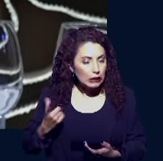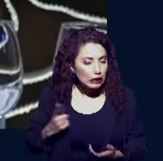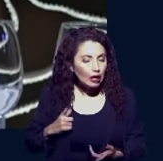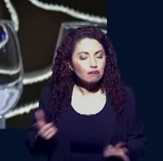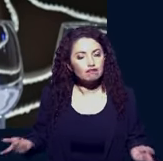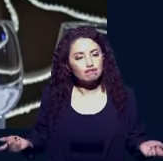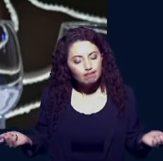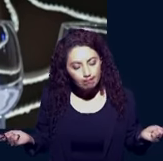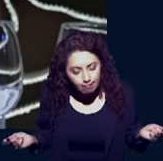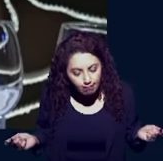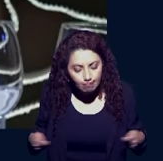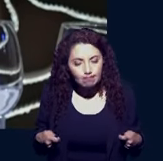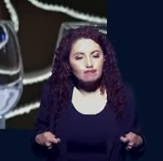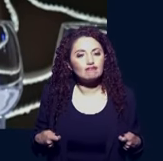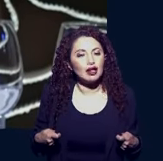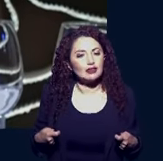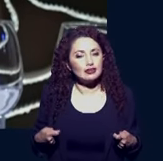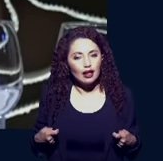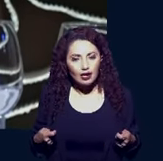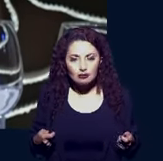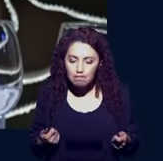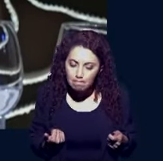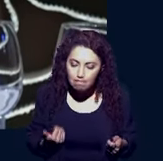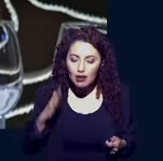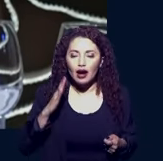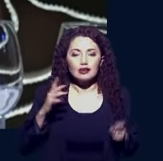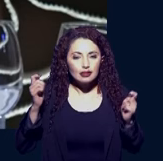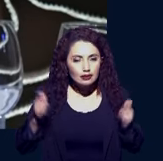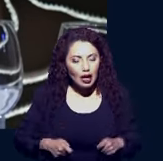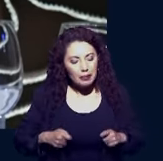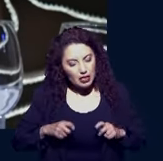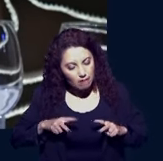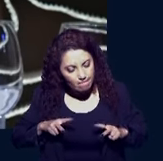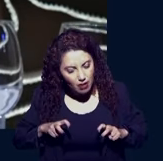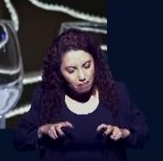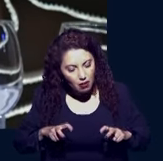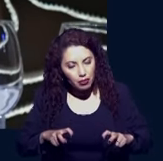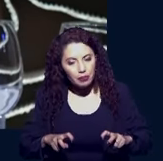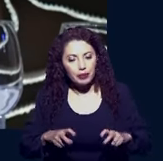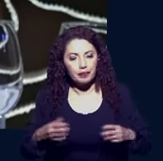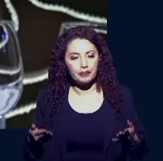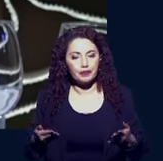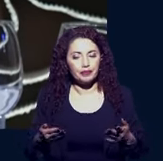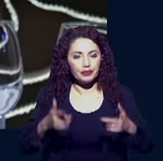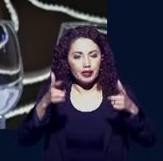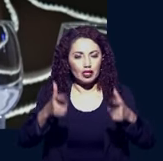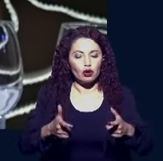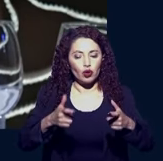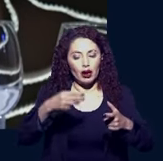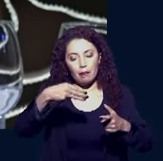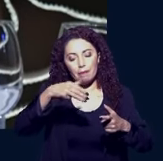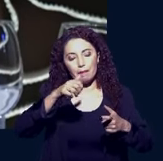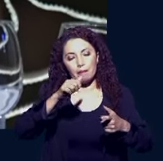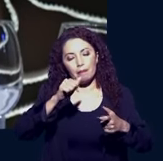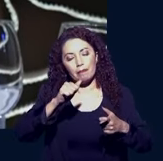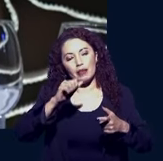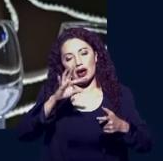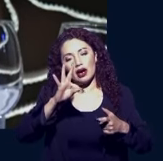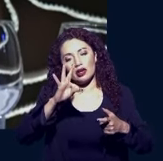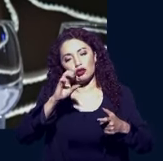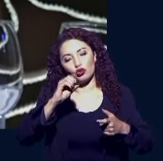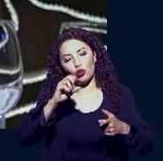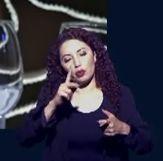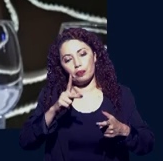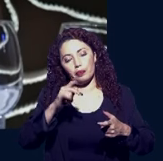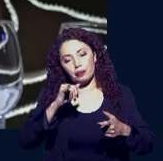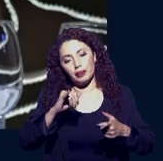enorme a ser explorado né Essa nova região do matopiba aí que a gente fala matopia